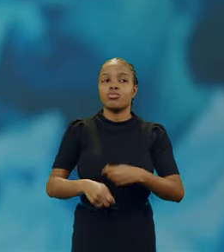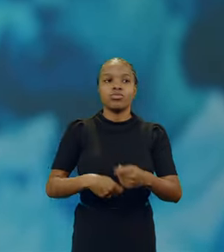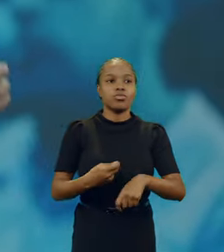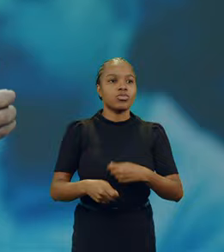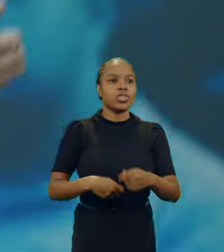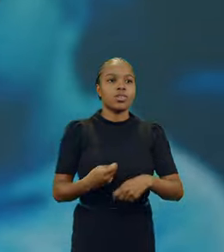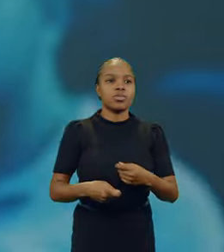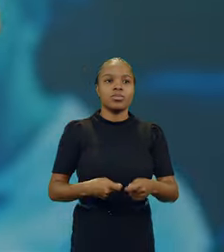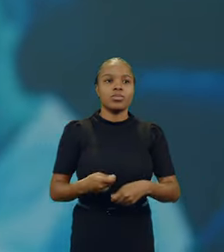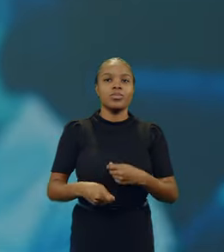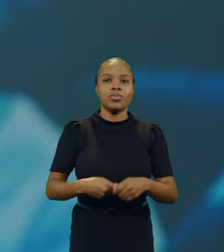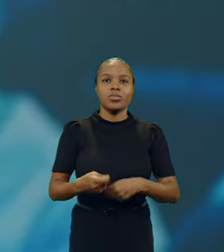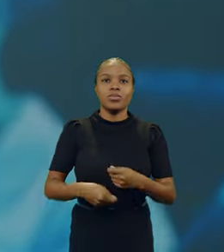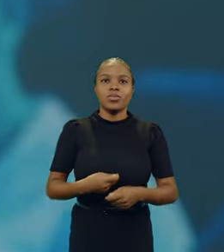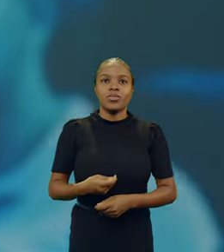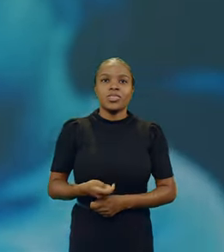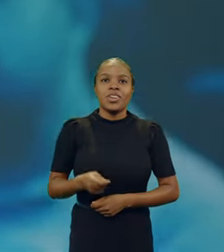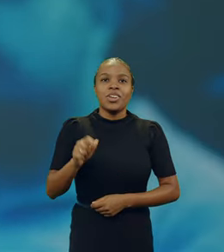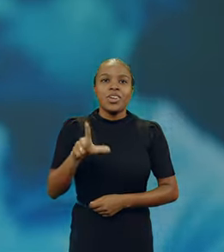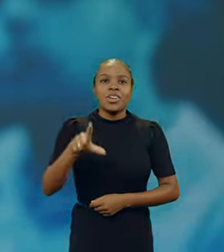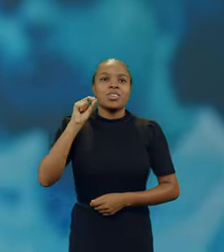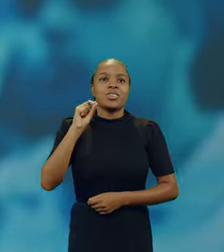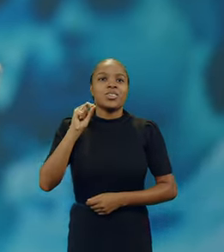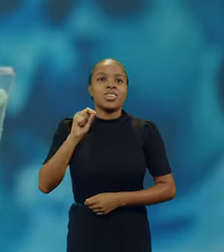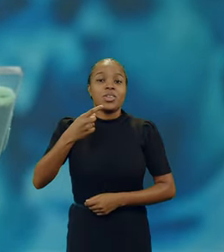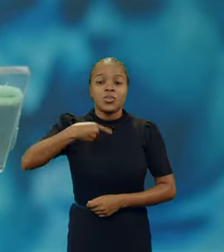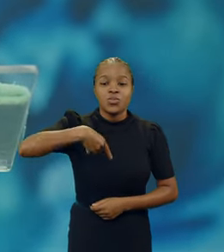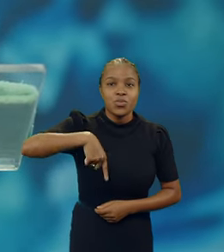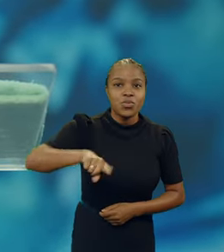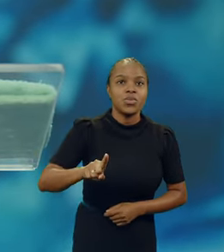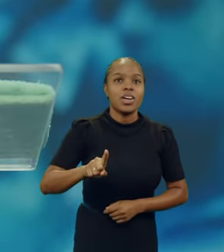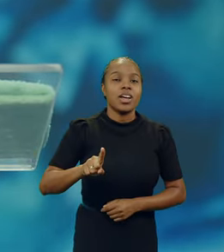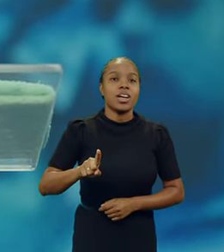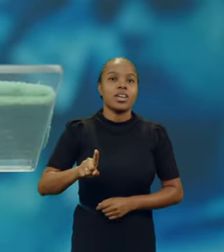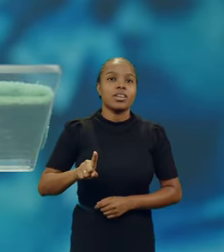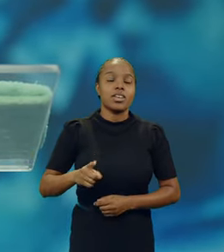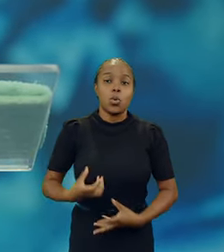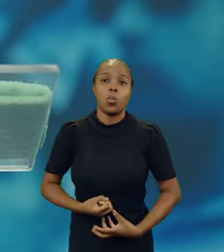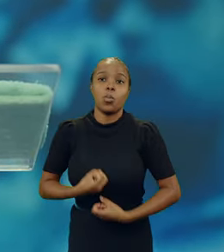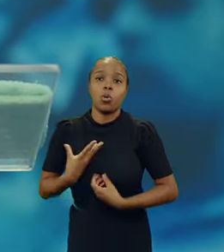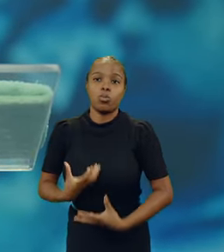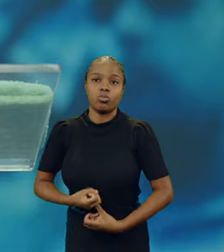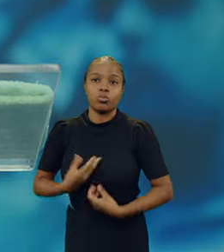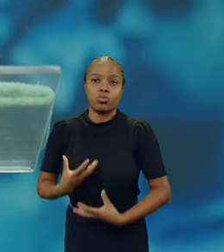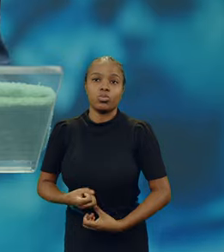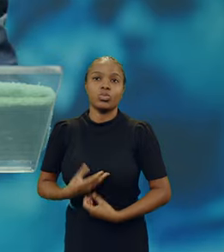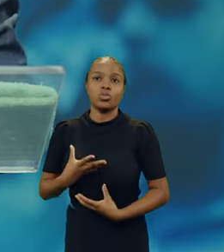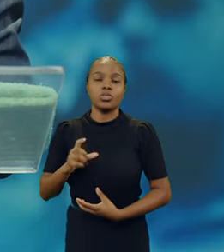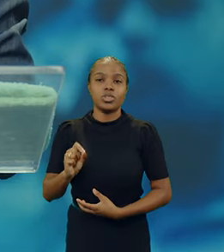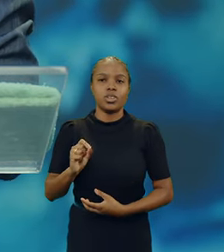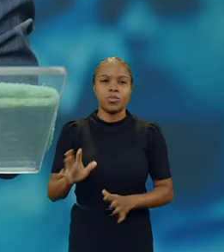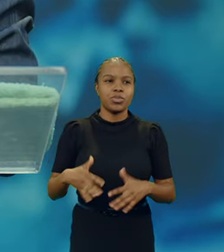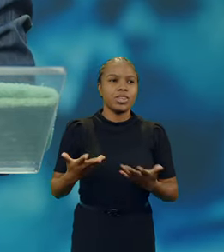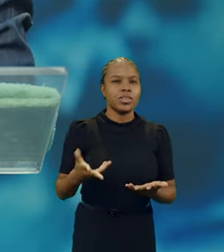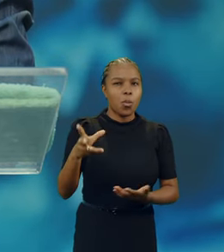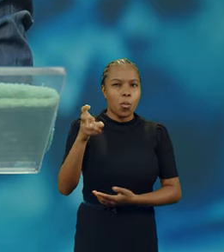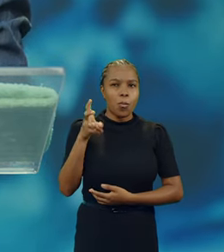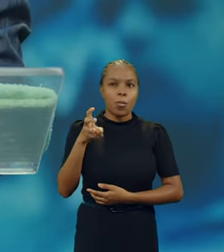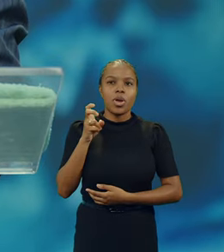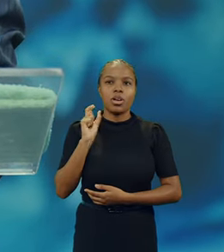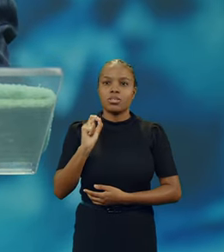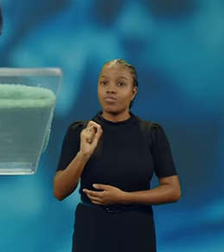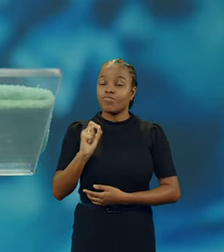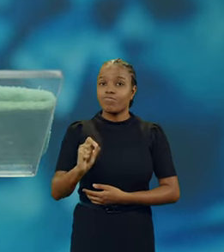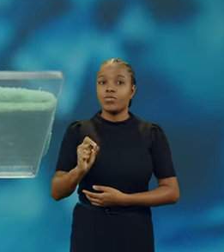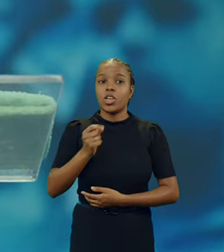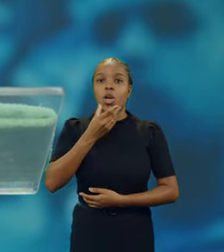Vos escolhi e vos nomeei para que vades e deis o quê? Então, percebe que